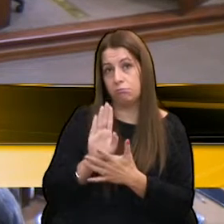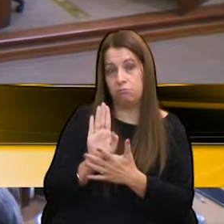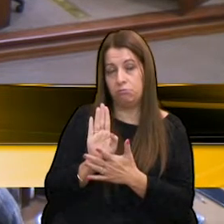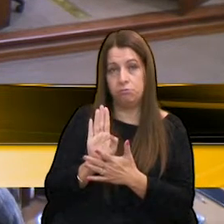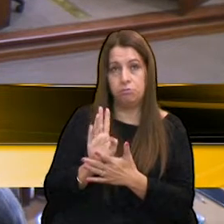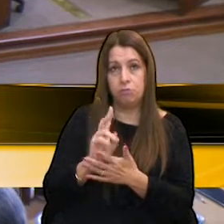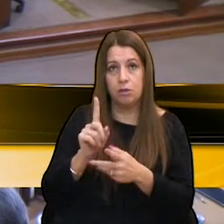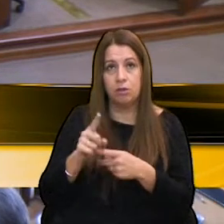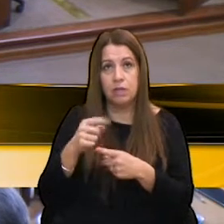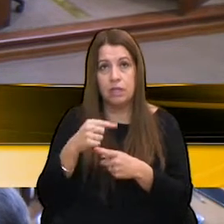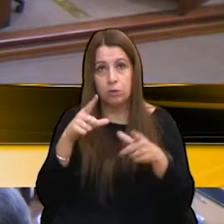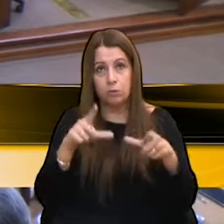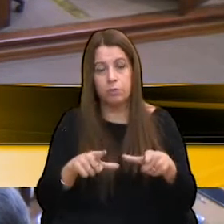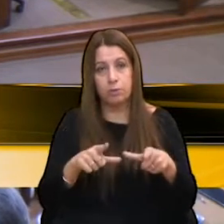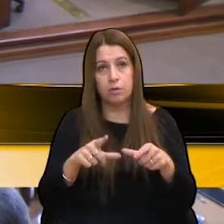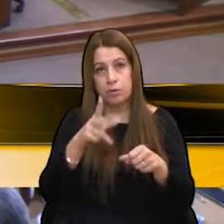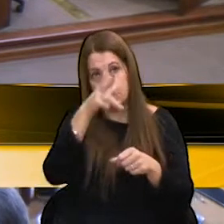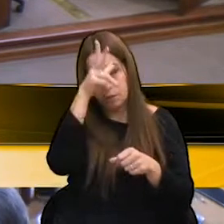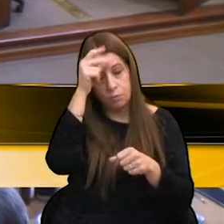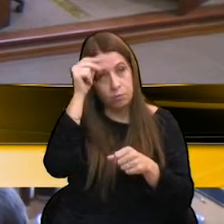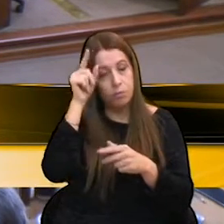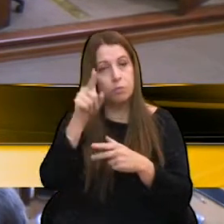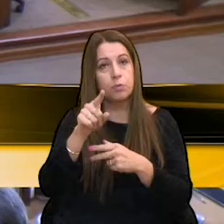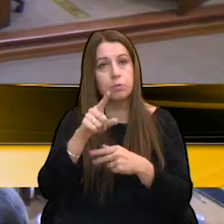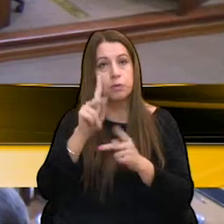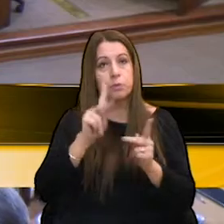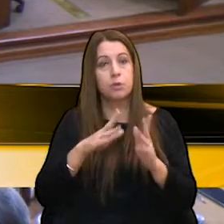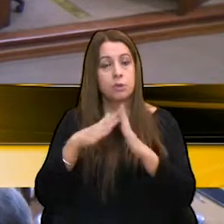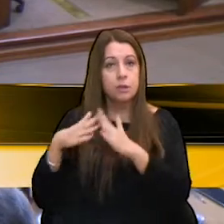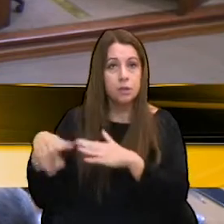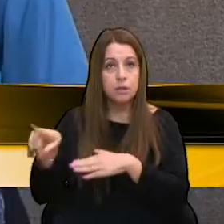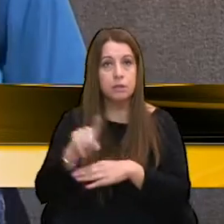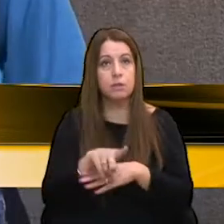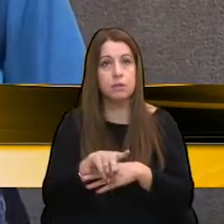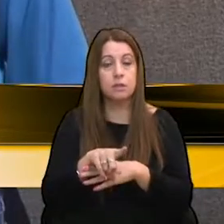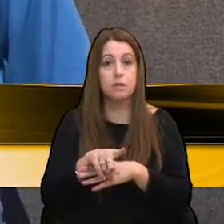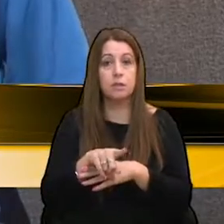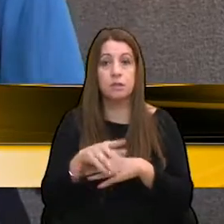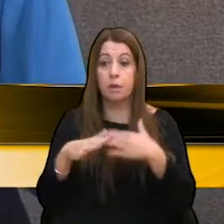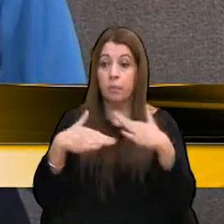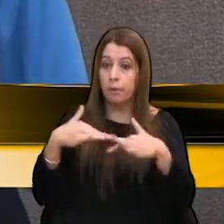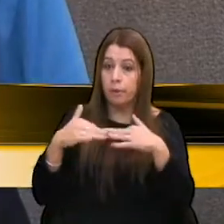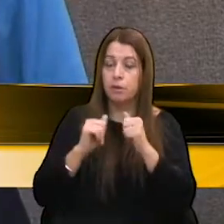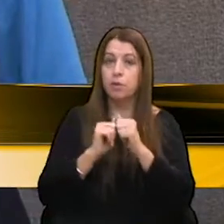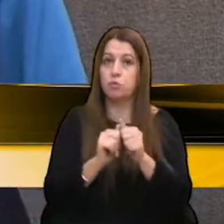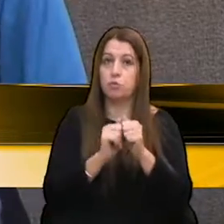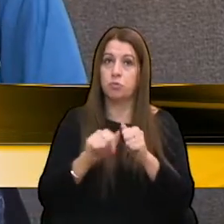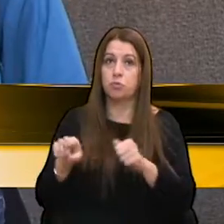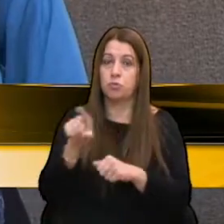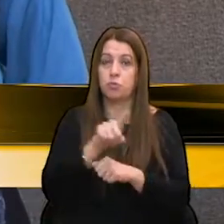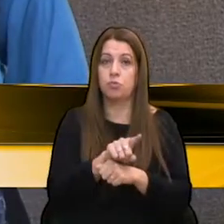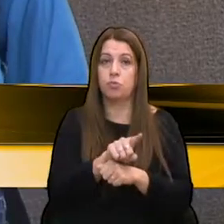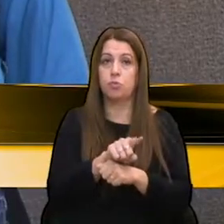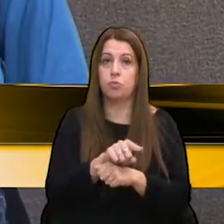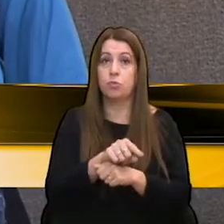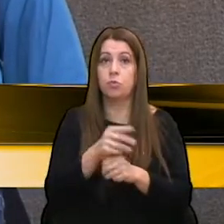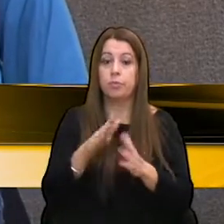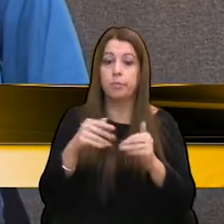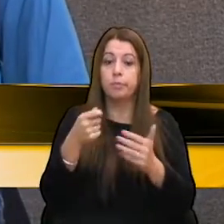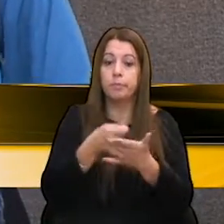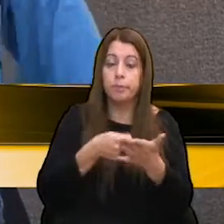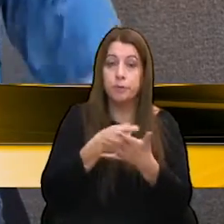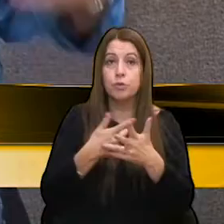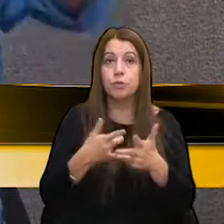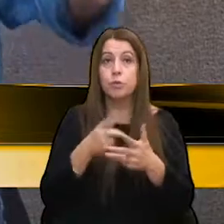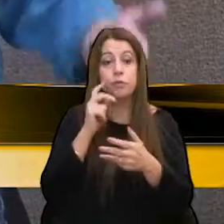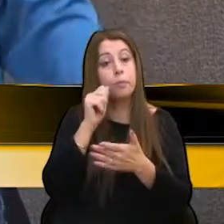necessariamente. São espaços públicos, né? Se os moradores eventualmente se mobilizarem, encaminharem algum pleito,